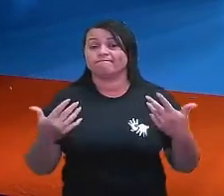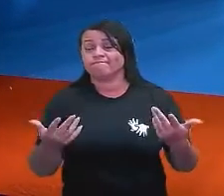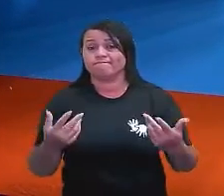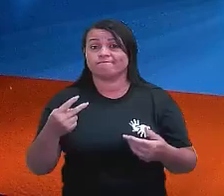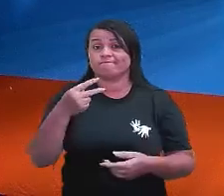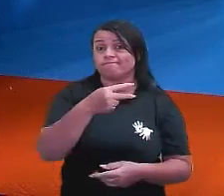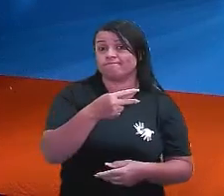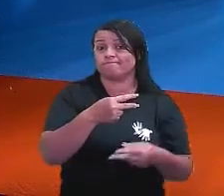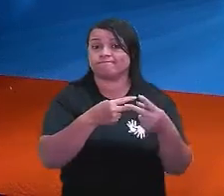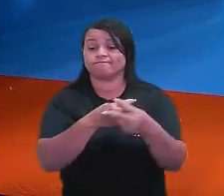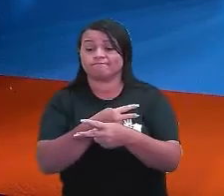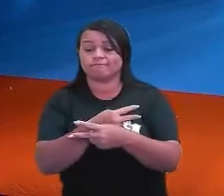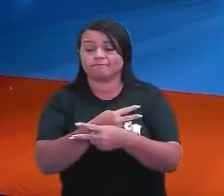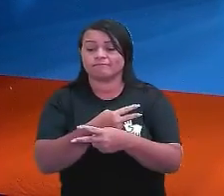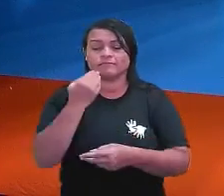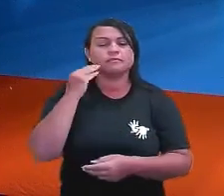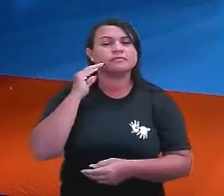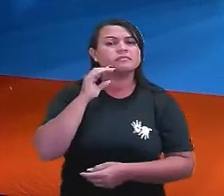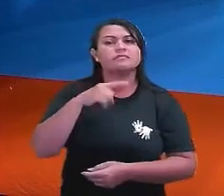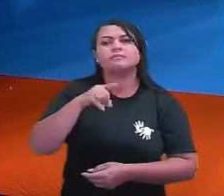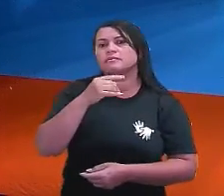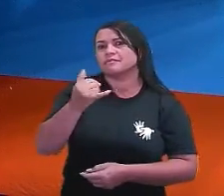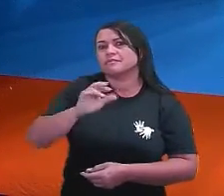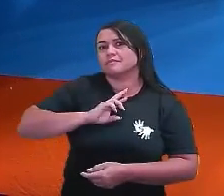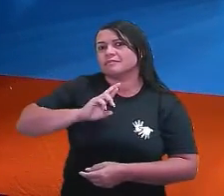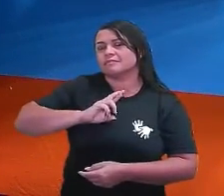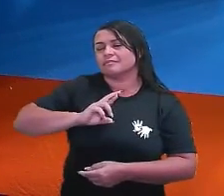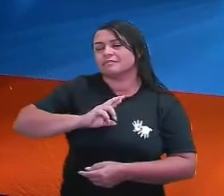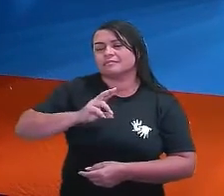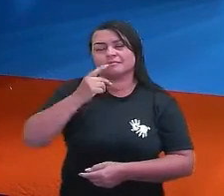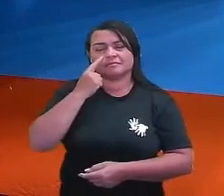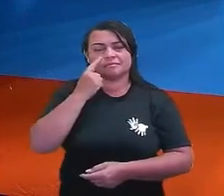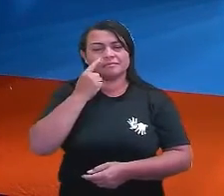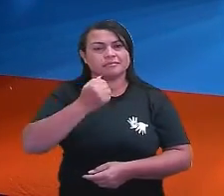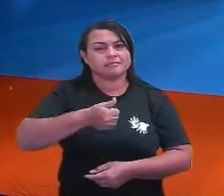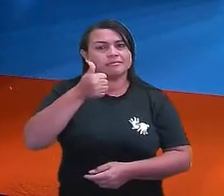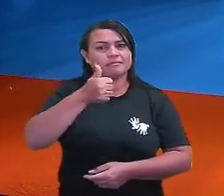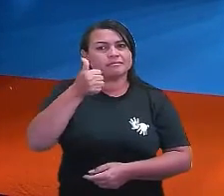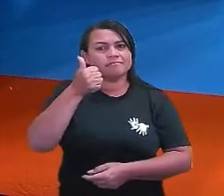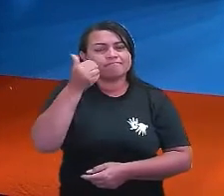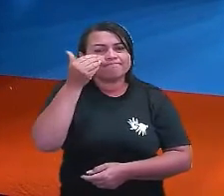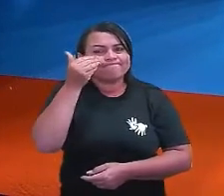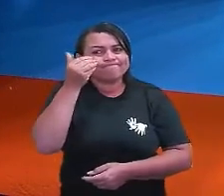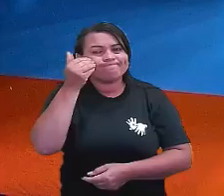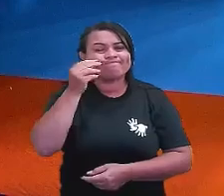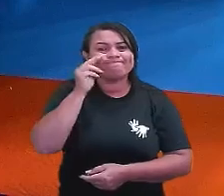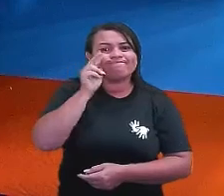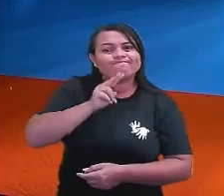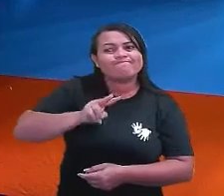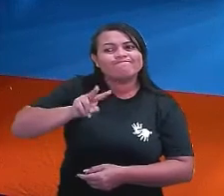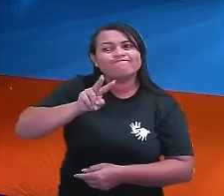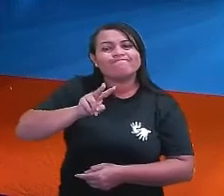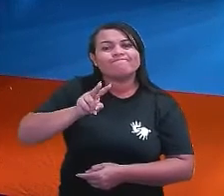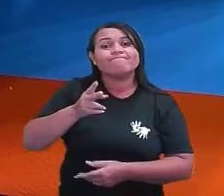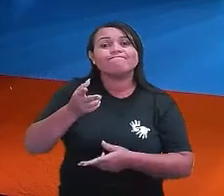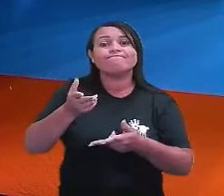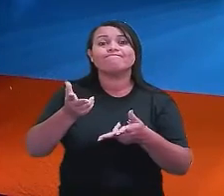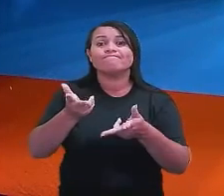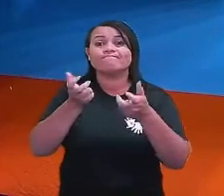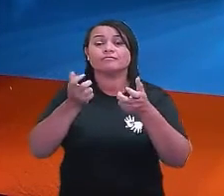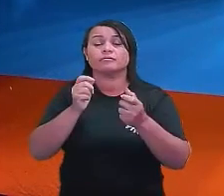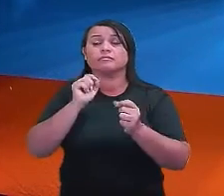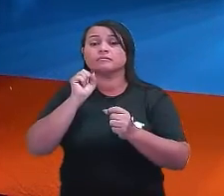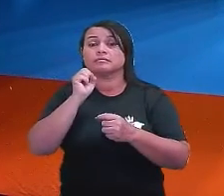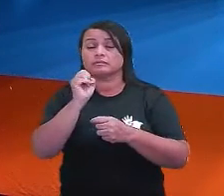não sei. É a senhora que vai me dizer agora. Primeiro você vai observar que o denominador é